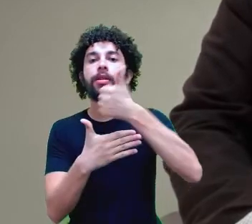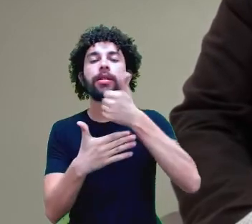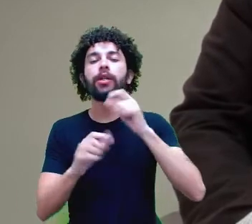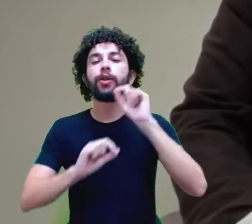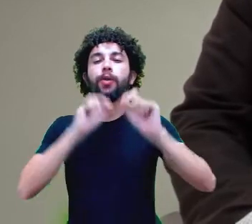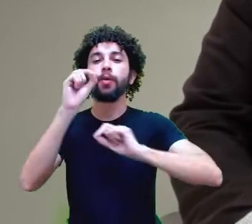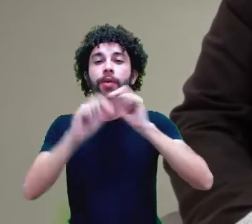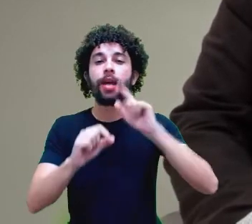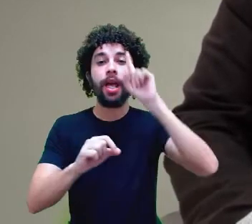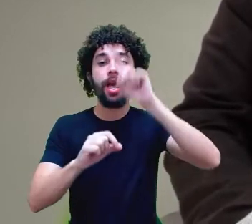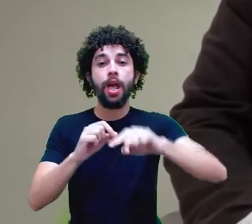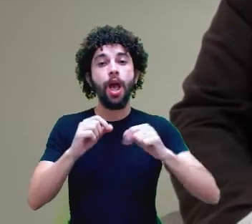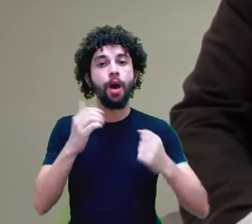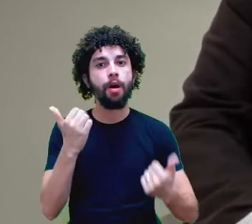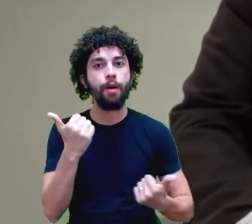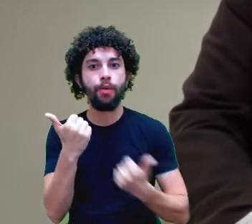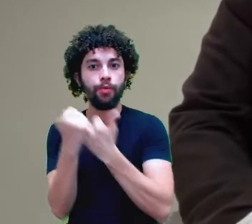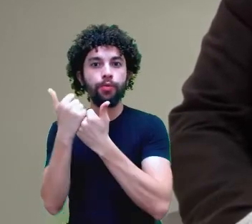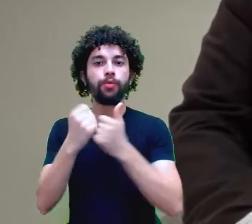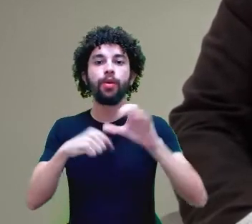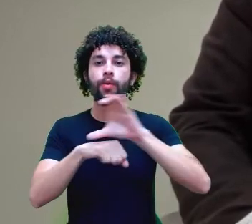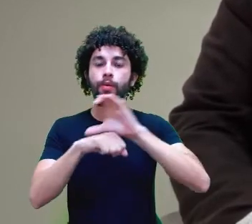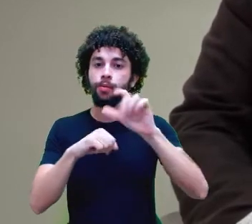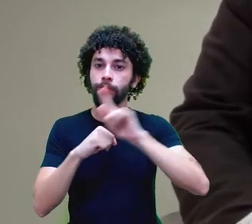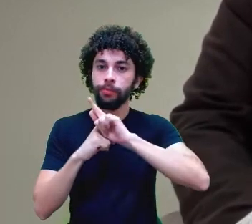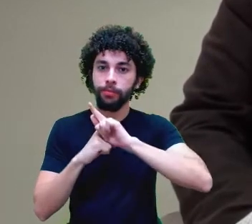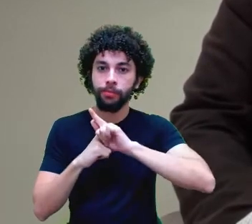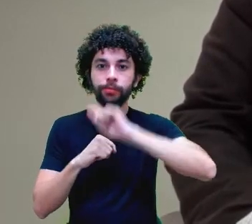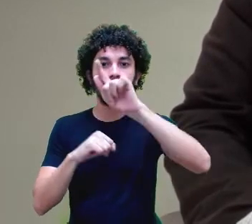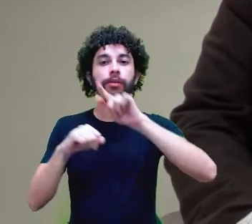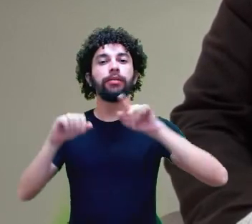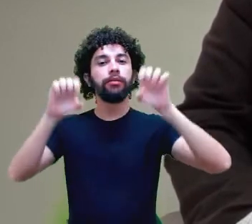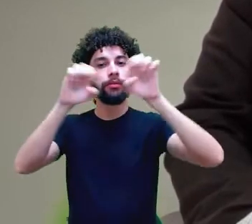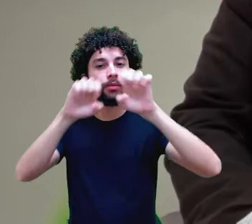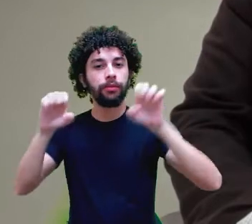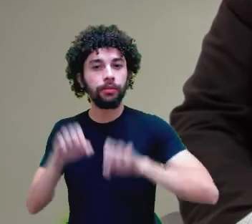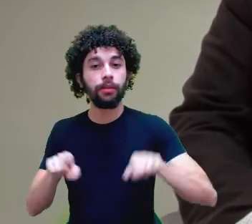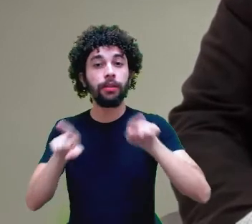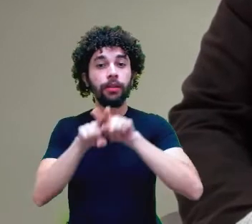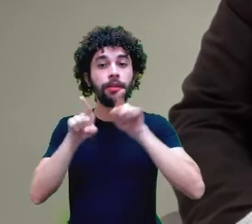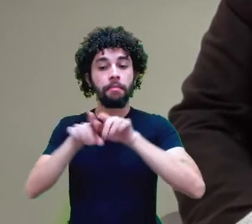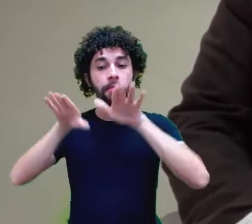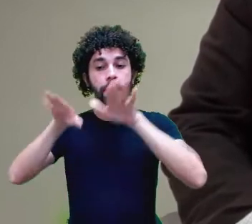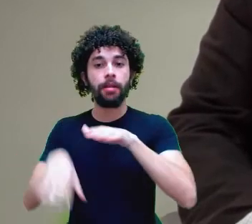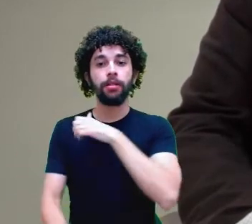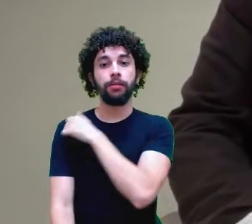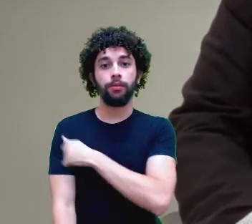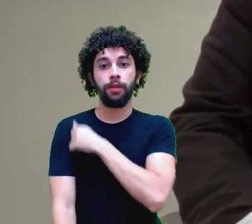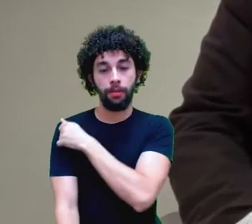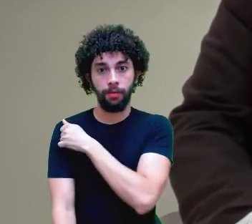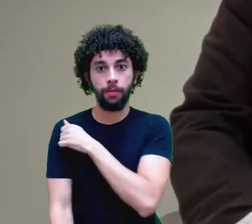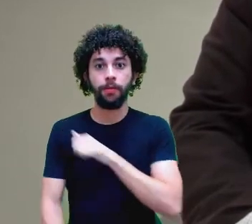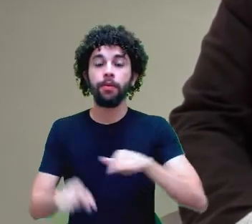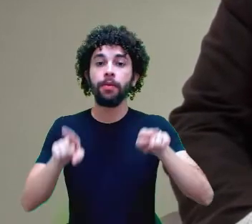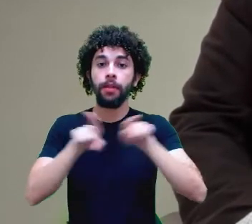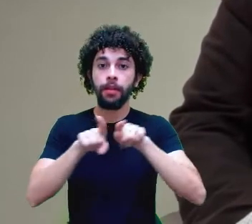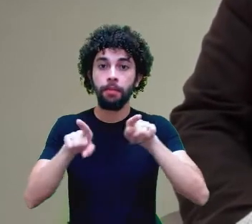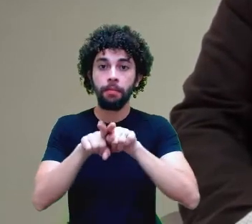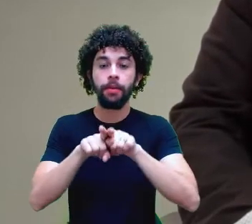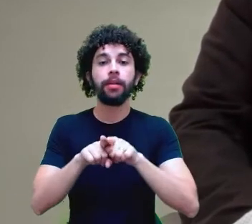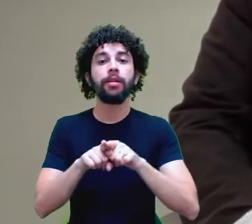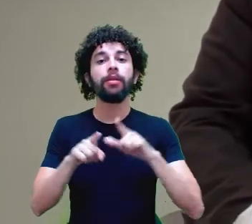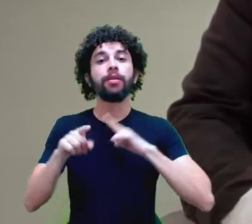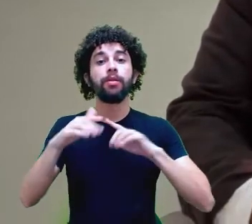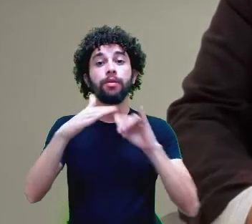com prioridade, que são elas: fortalecer os cursos de graduação em termos de estrutura e na permanência estudantil,